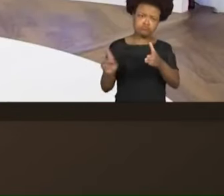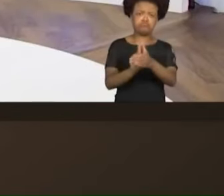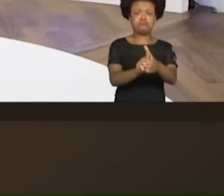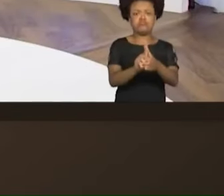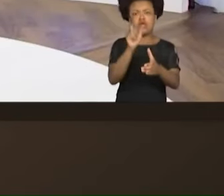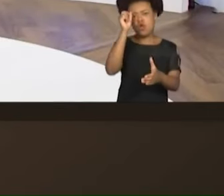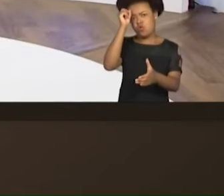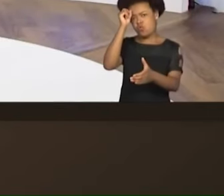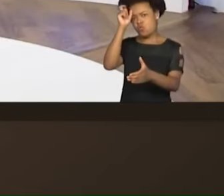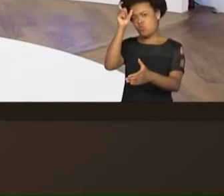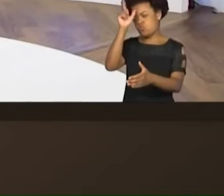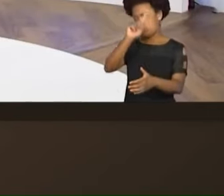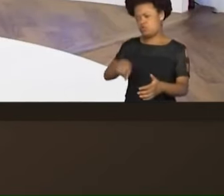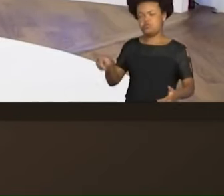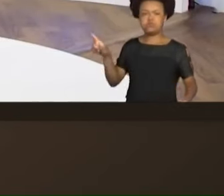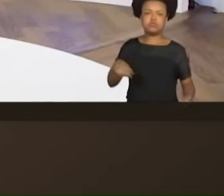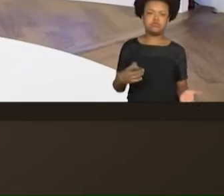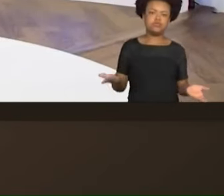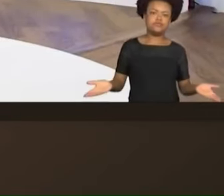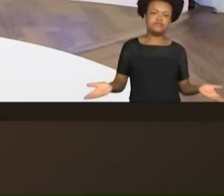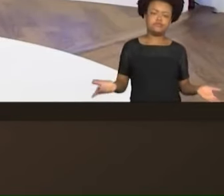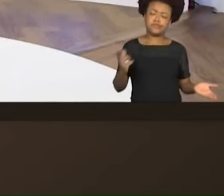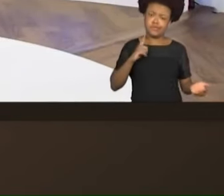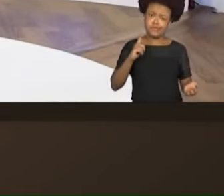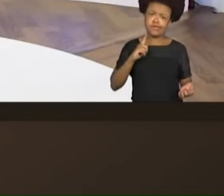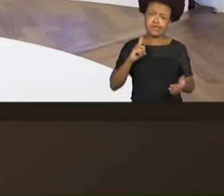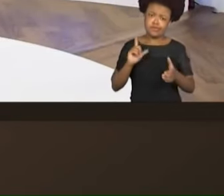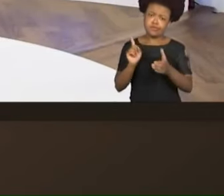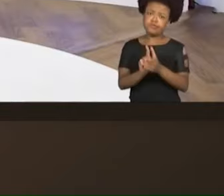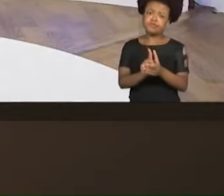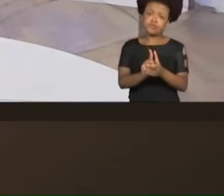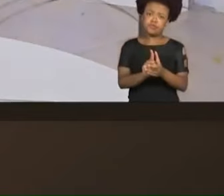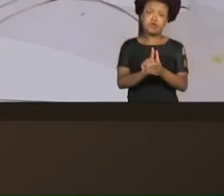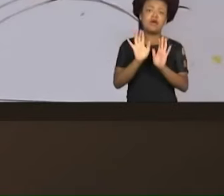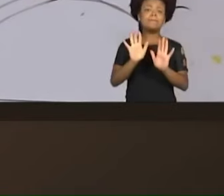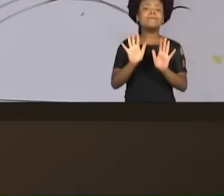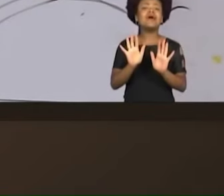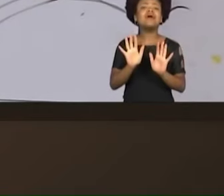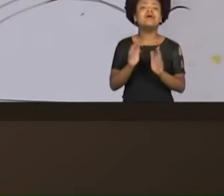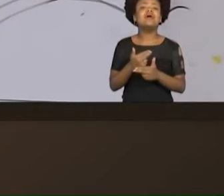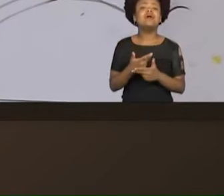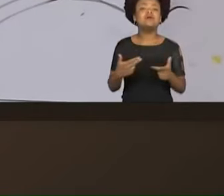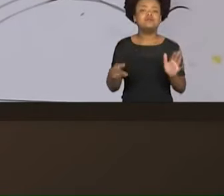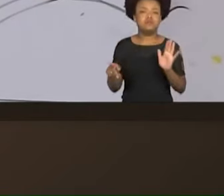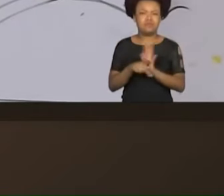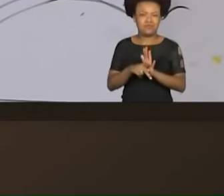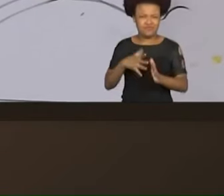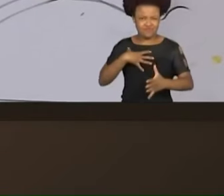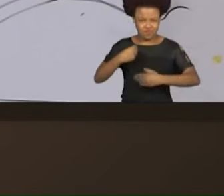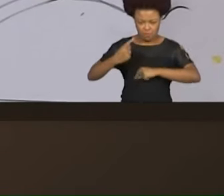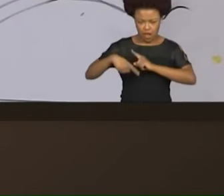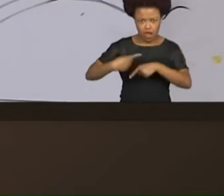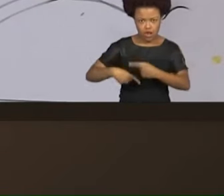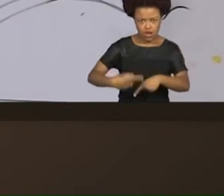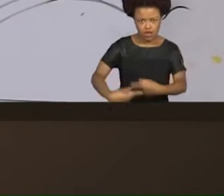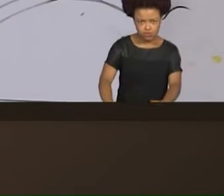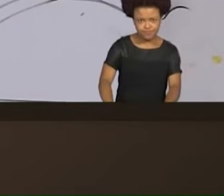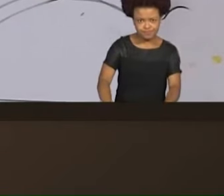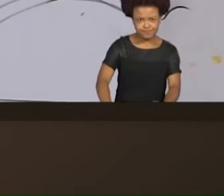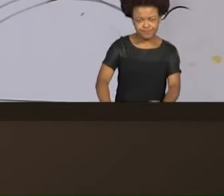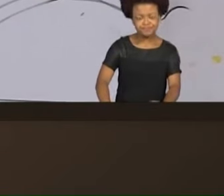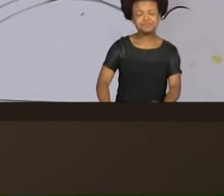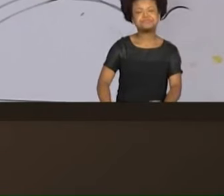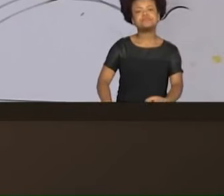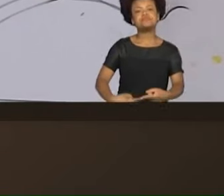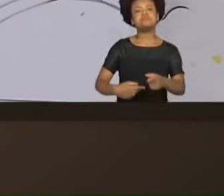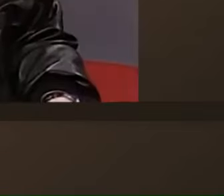aí não está ligado ao ativismo, acho que isso aí está ligado a uma coisa geracional, sacou? Porque o ativismo continua serião,